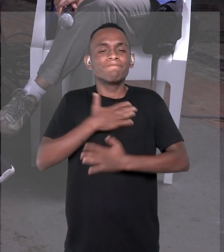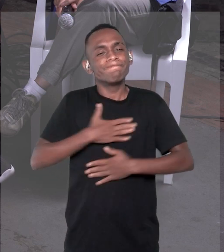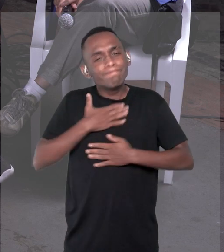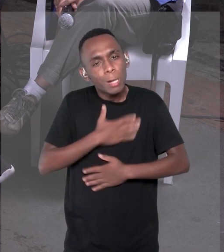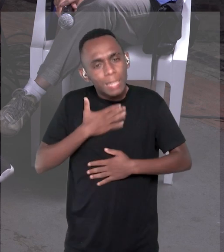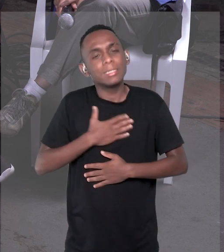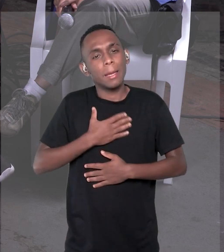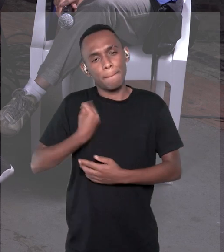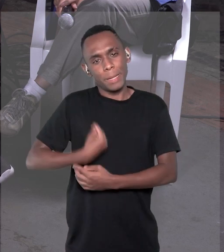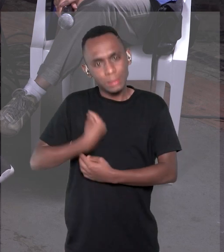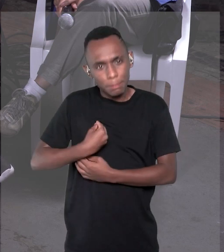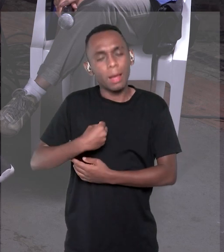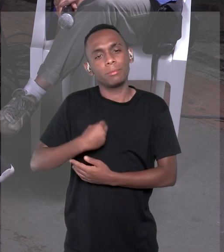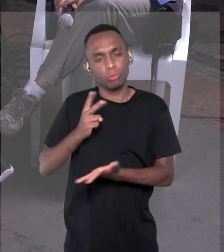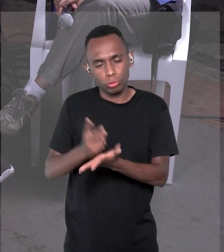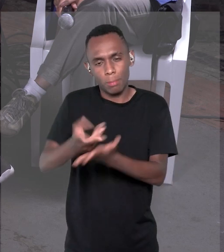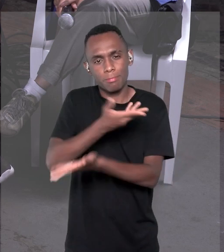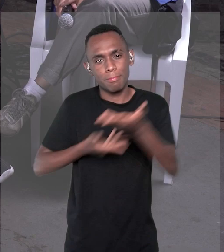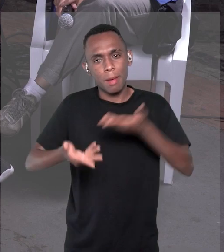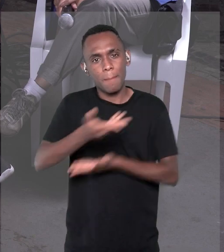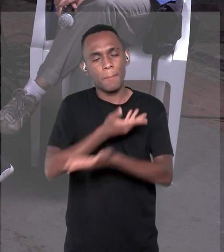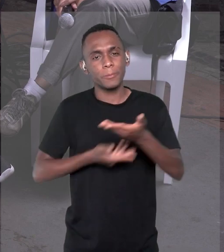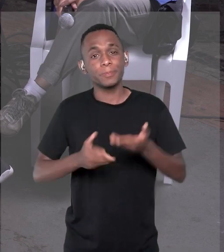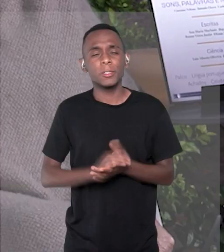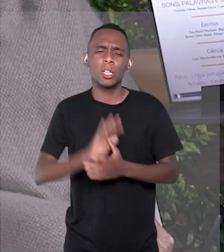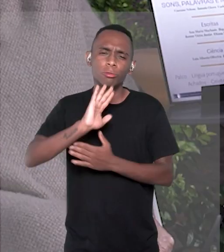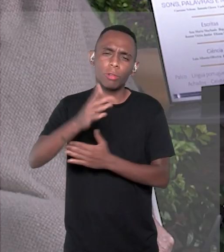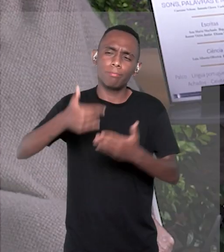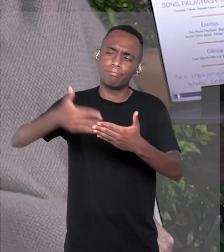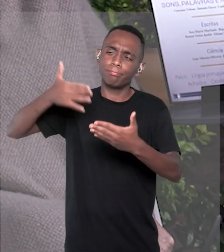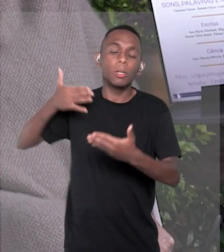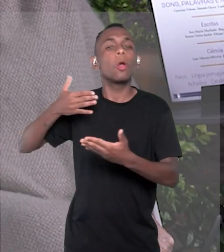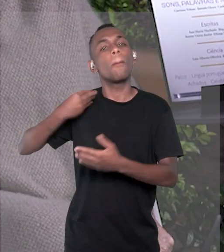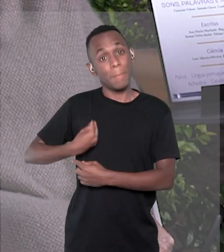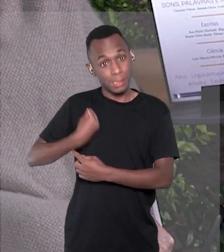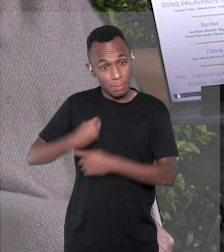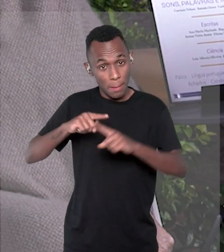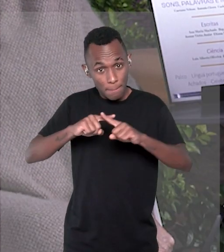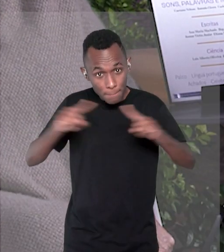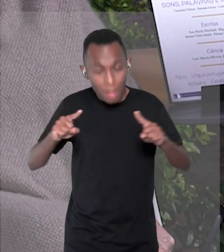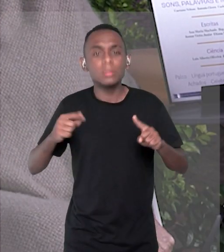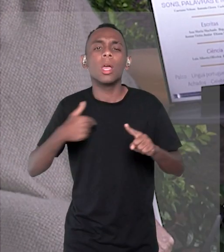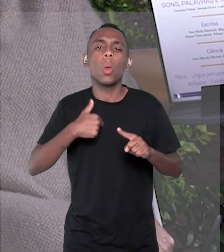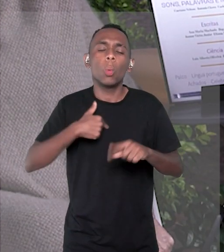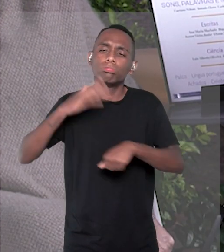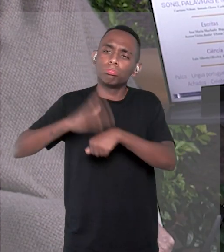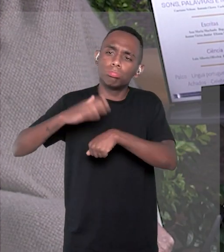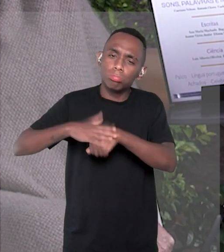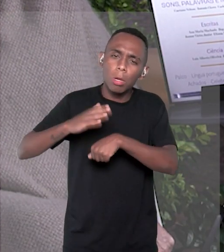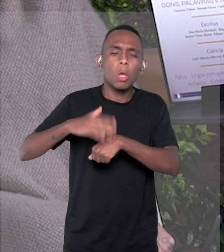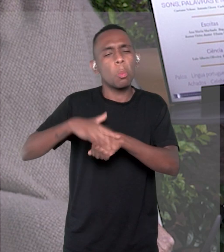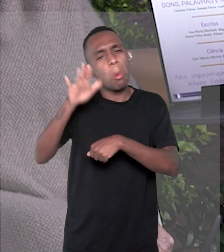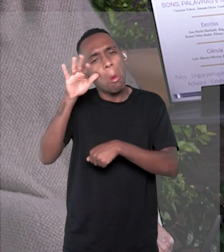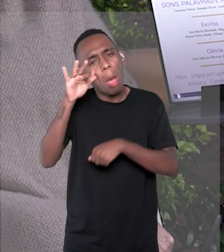e grisalhos. Ela veste um poncho de lã bege e uma calça preta. Uma fã do seu